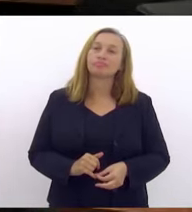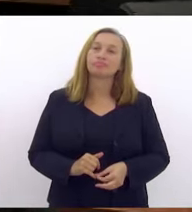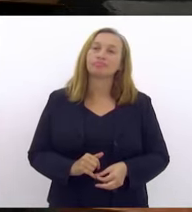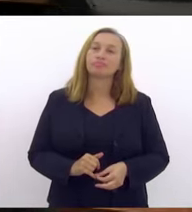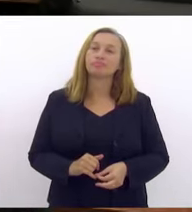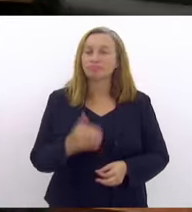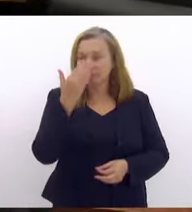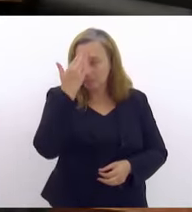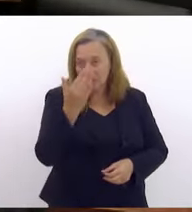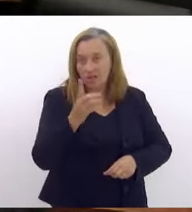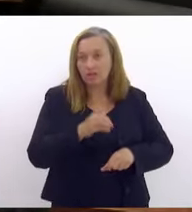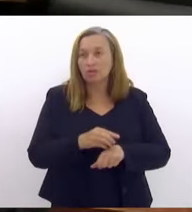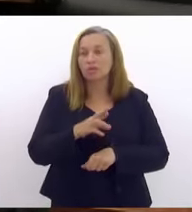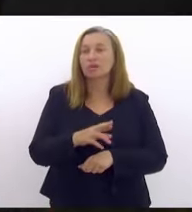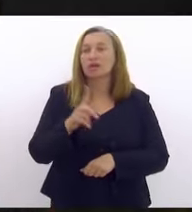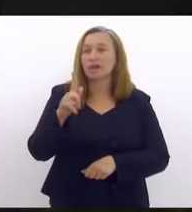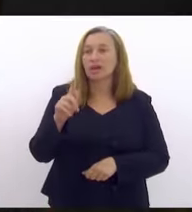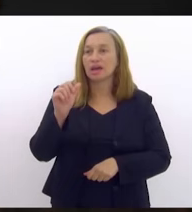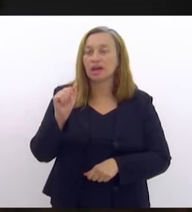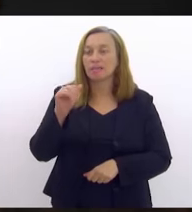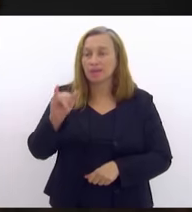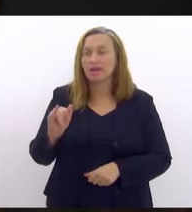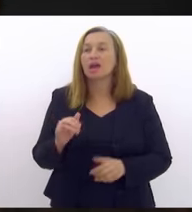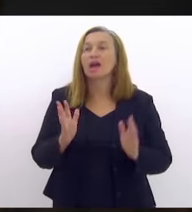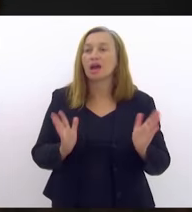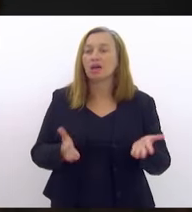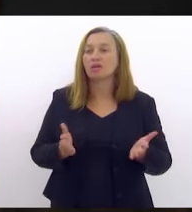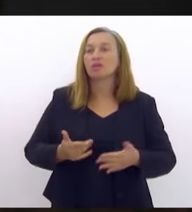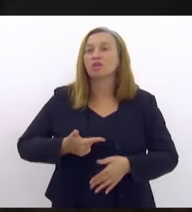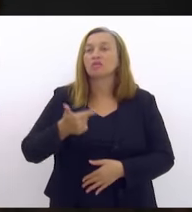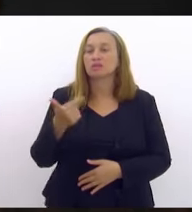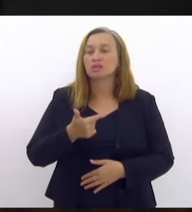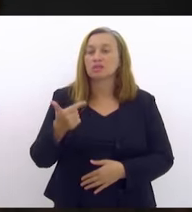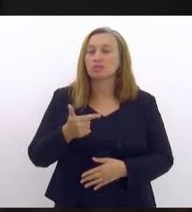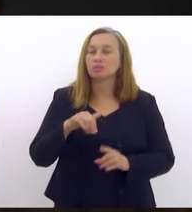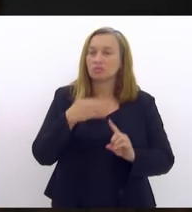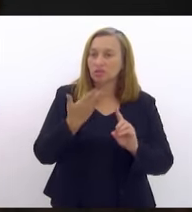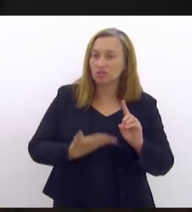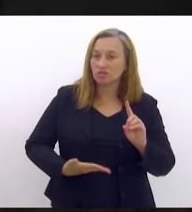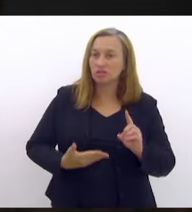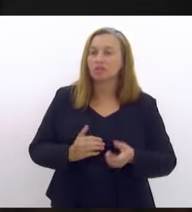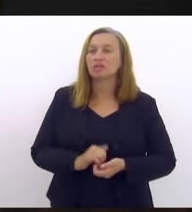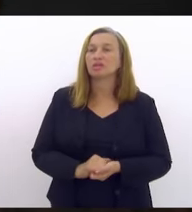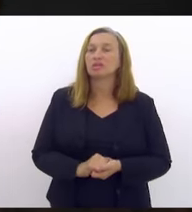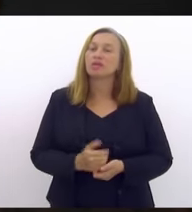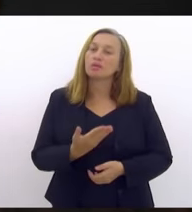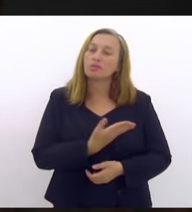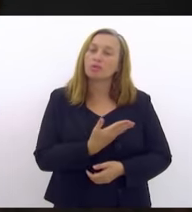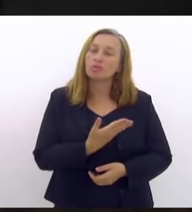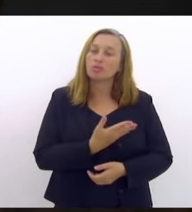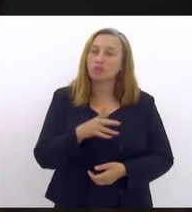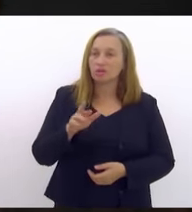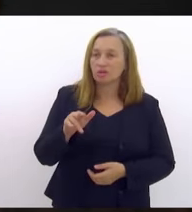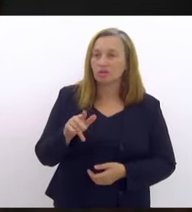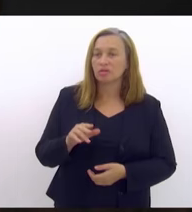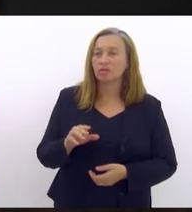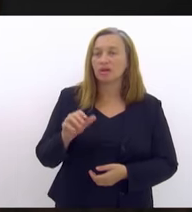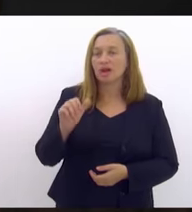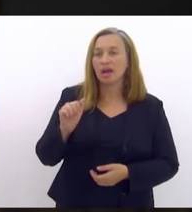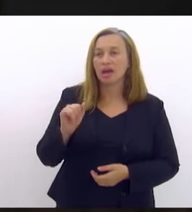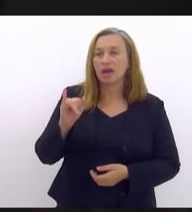Muito obrigado, doutora Gabi. Agora o segundo homenageado é meu amigo, meu irmão,